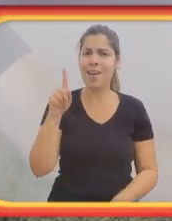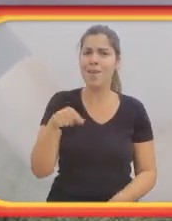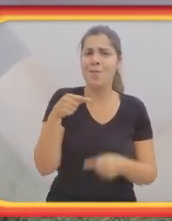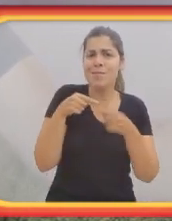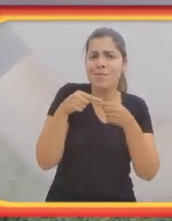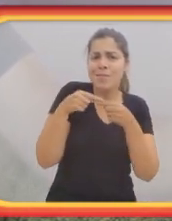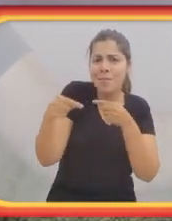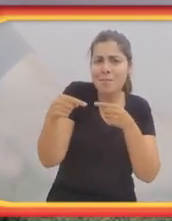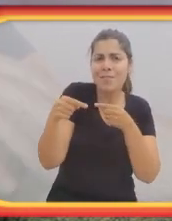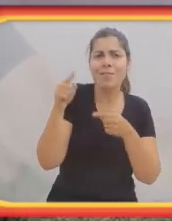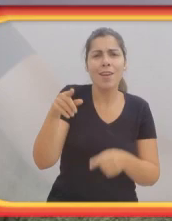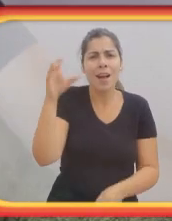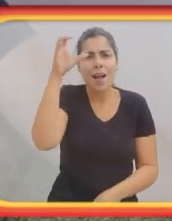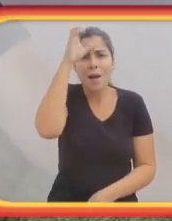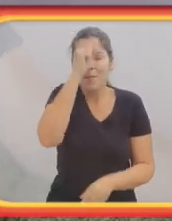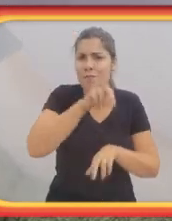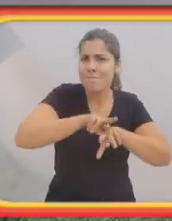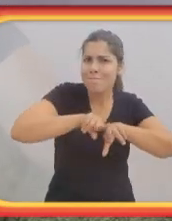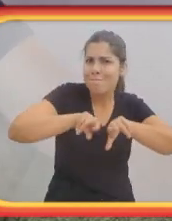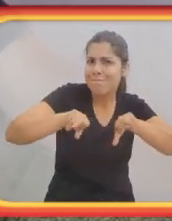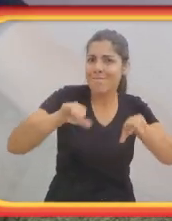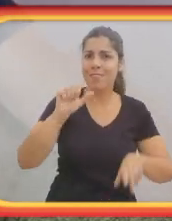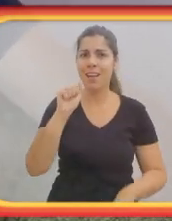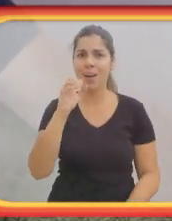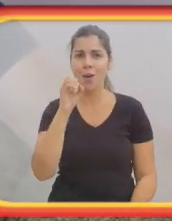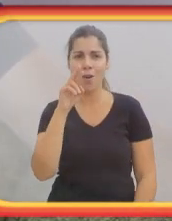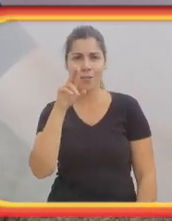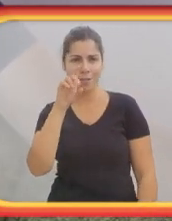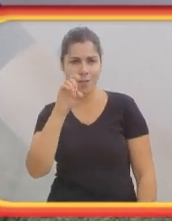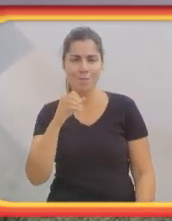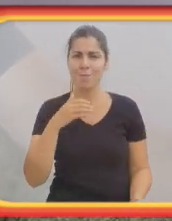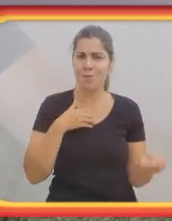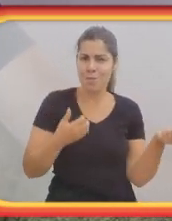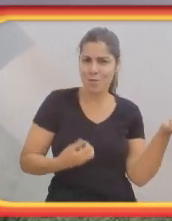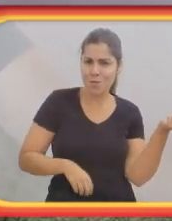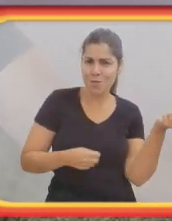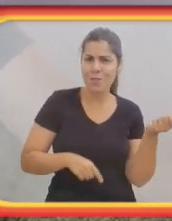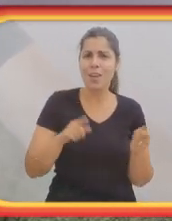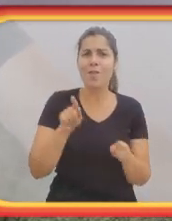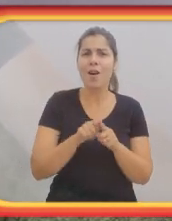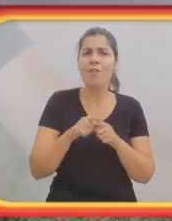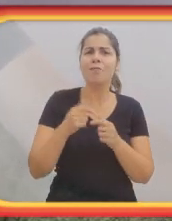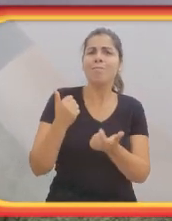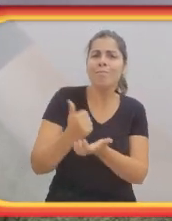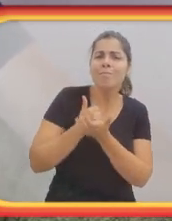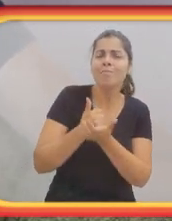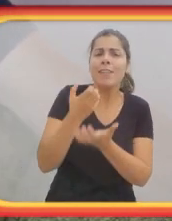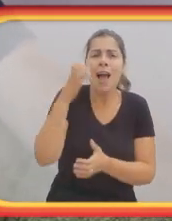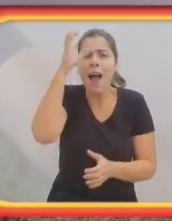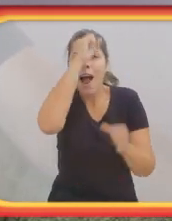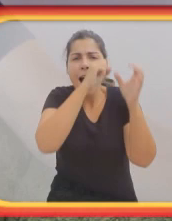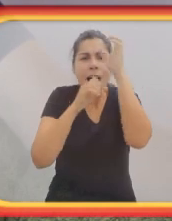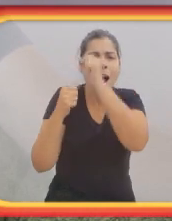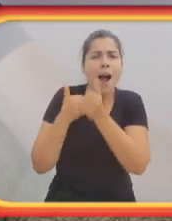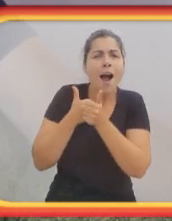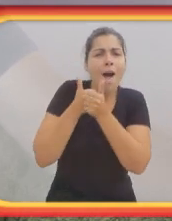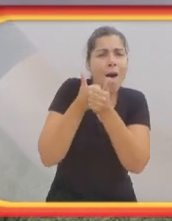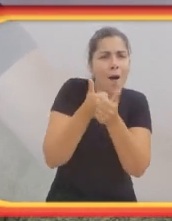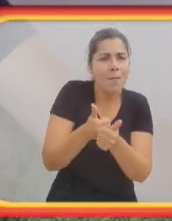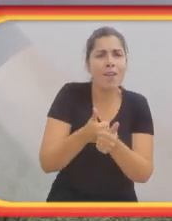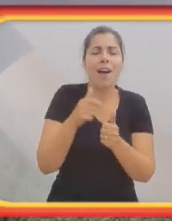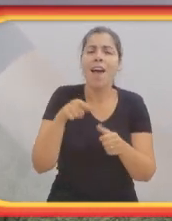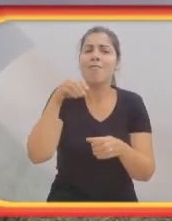ele aprendeu uma opção de acorde no violão, cismou de aprender para me acompanhar. Era um boêmio